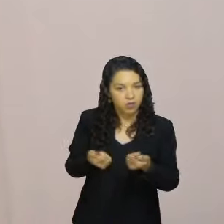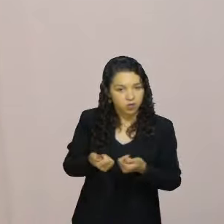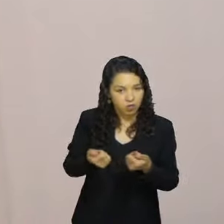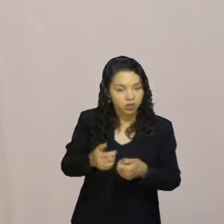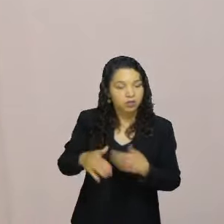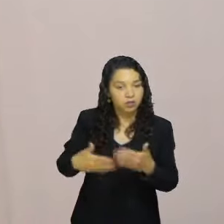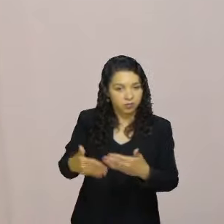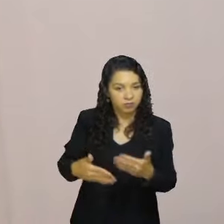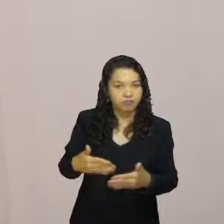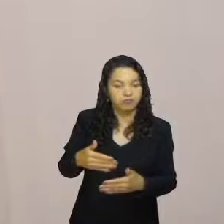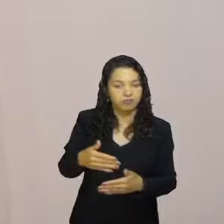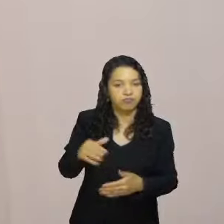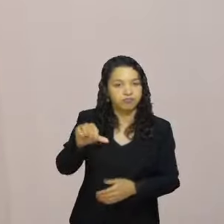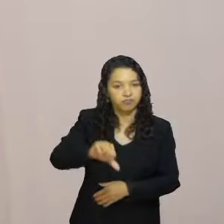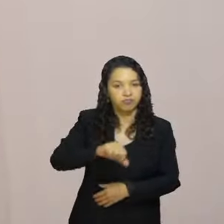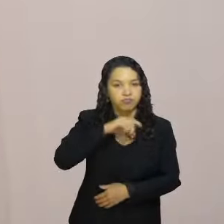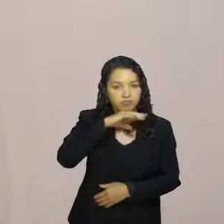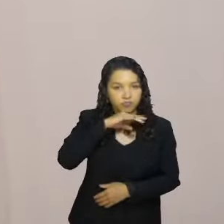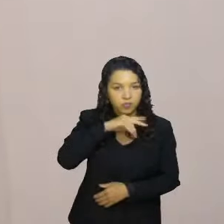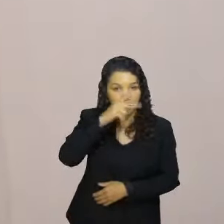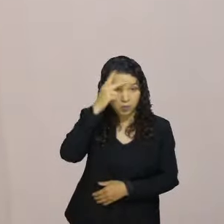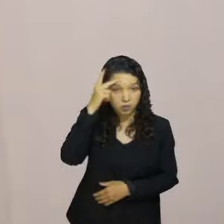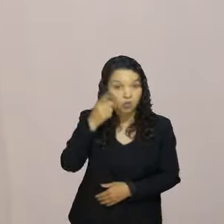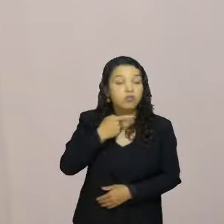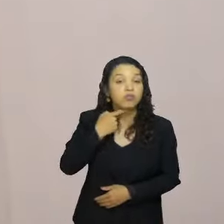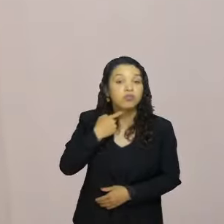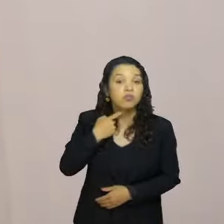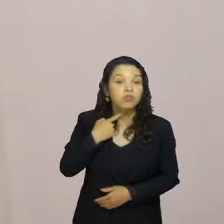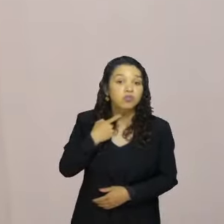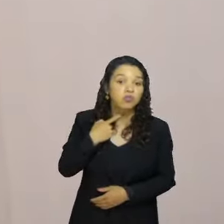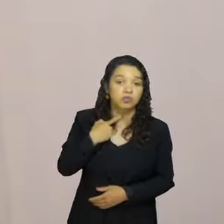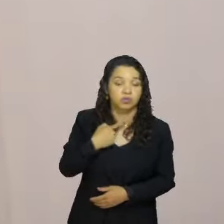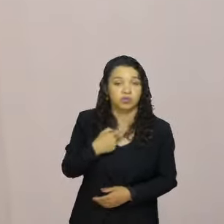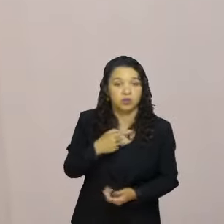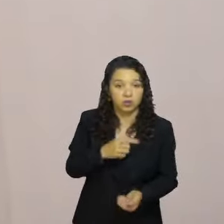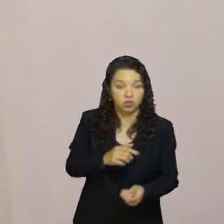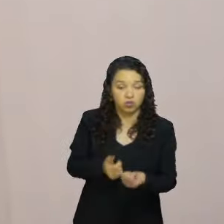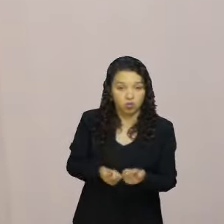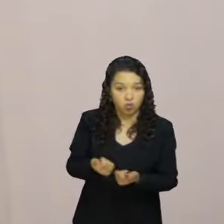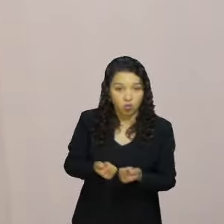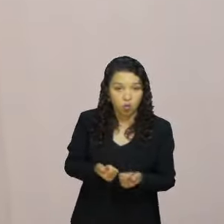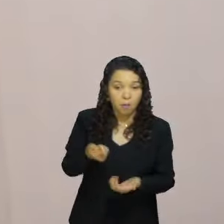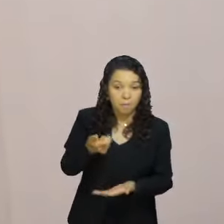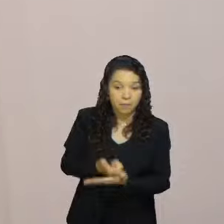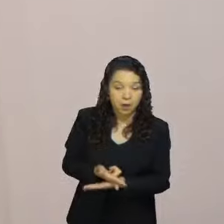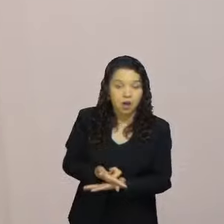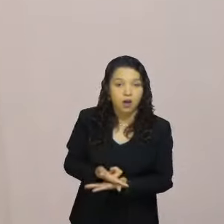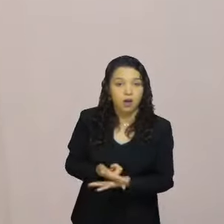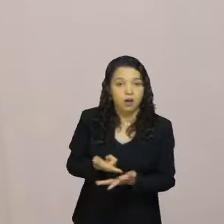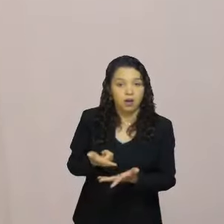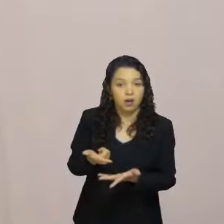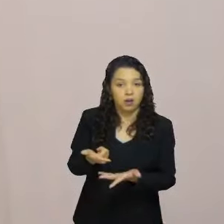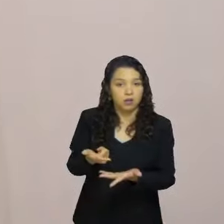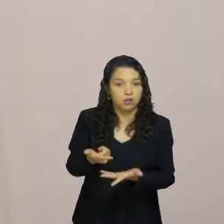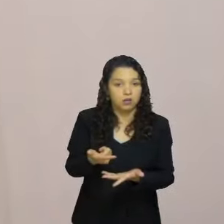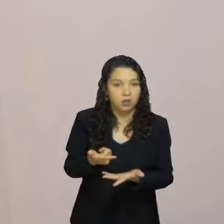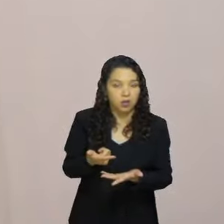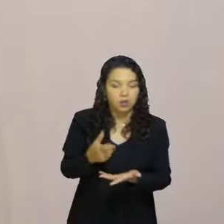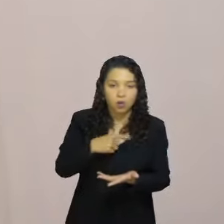errado. As pessoas viciadas estão arruinando famílias, estão deixando de pagar suas dívidas, e as estatísticas